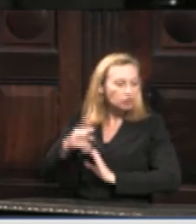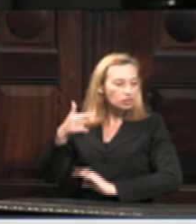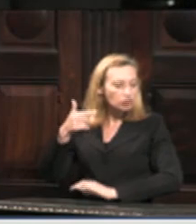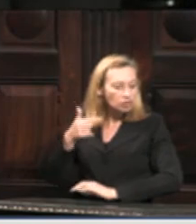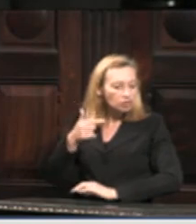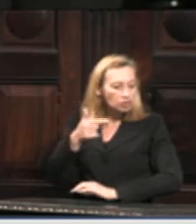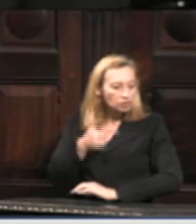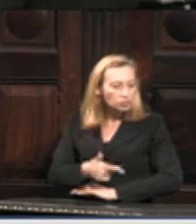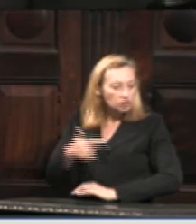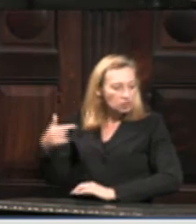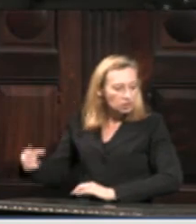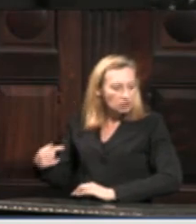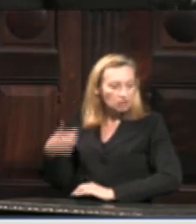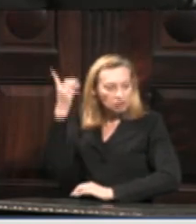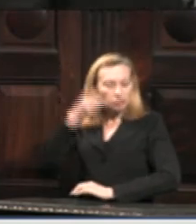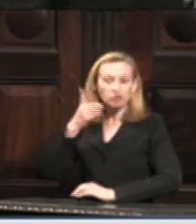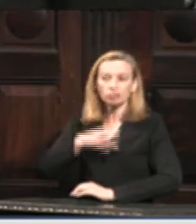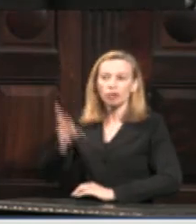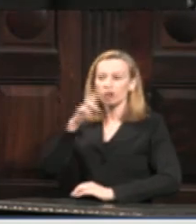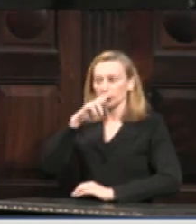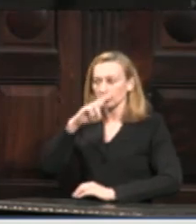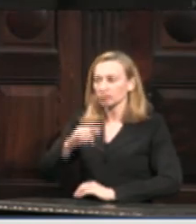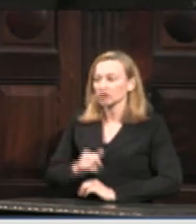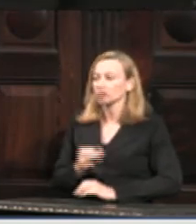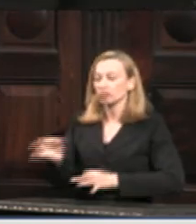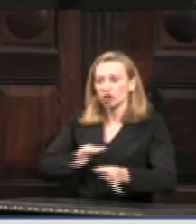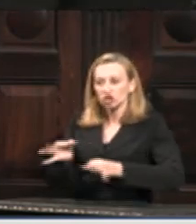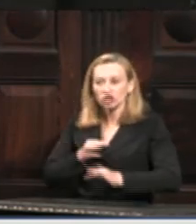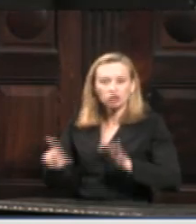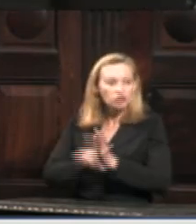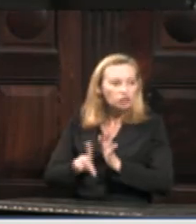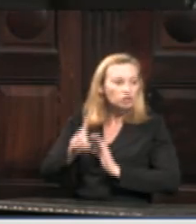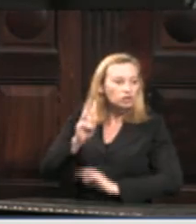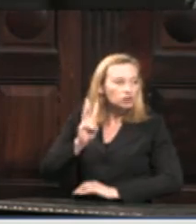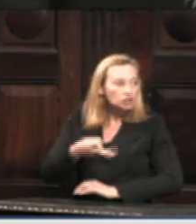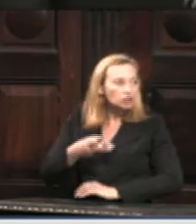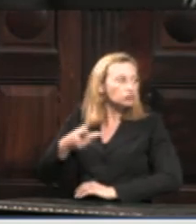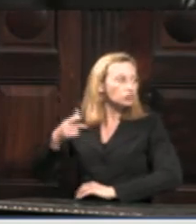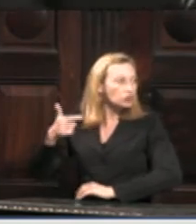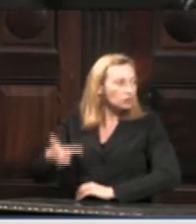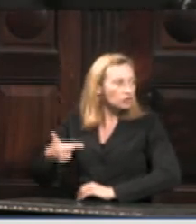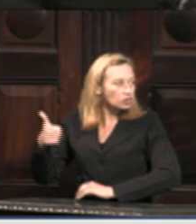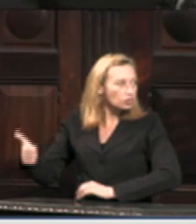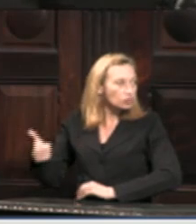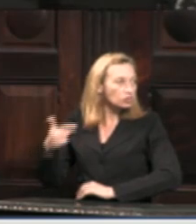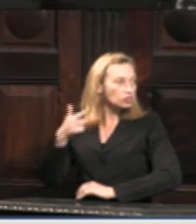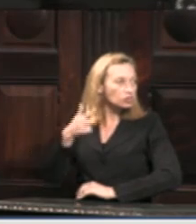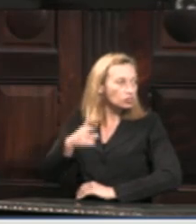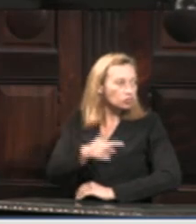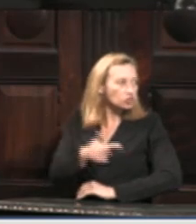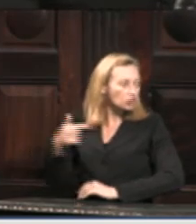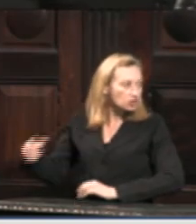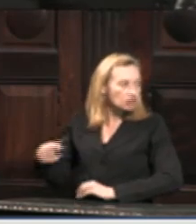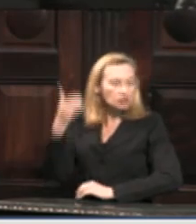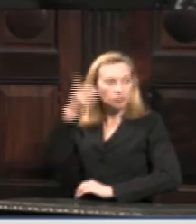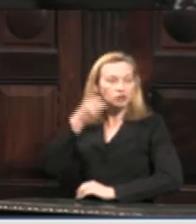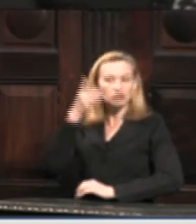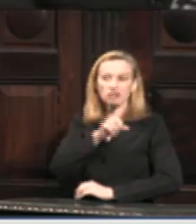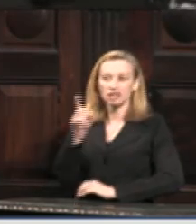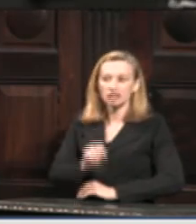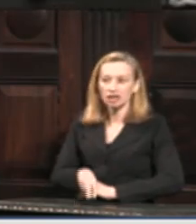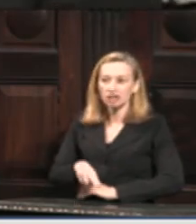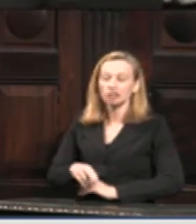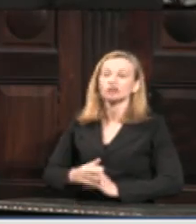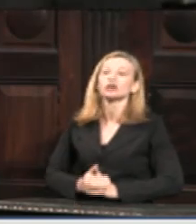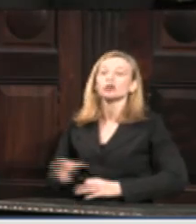de 2017, de autoria do deputado Paulo Ramos. Projeto de lei 3.321 de 2017, de autoria da deputada